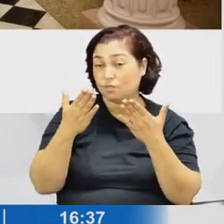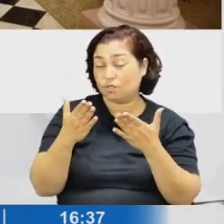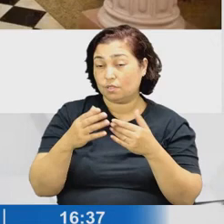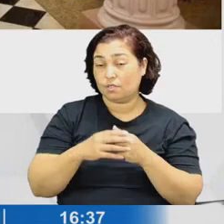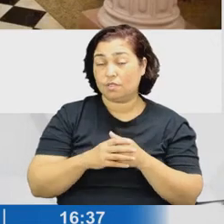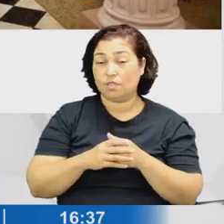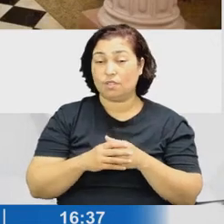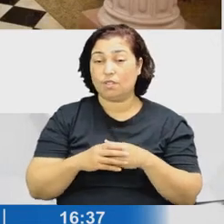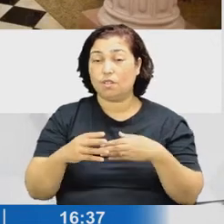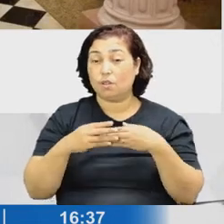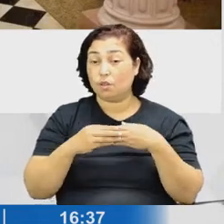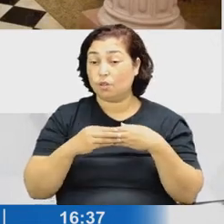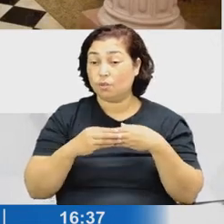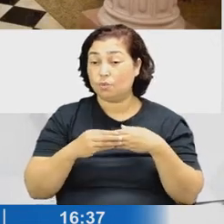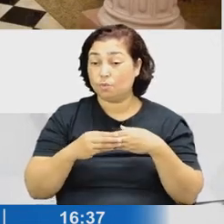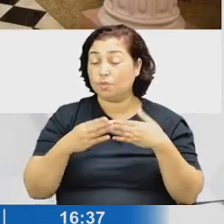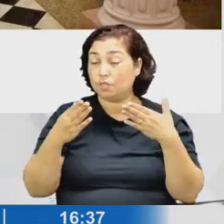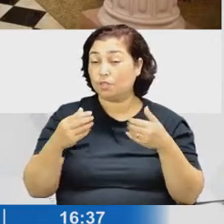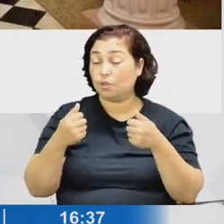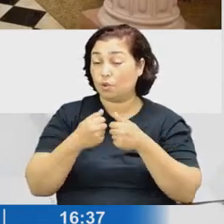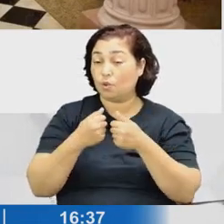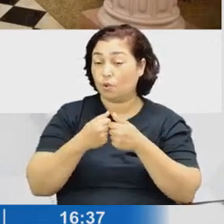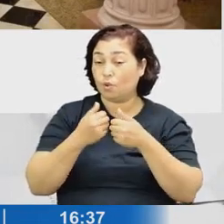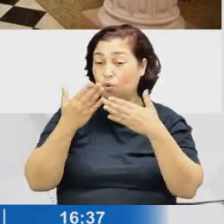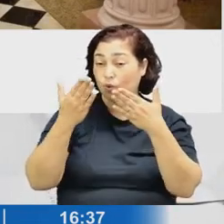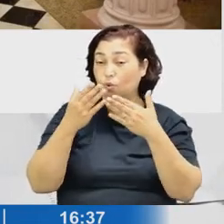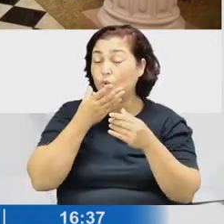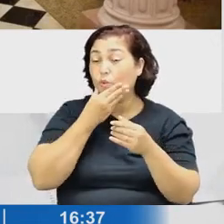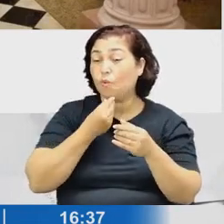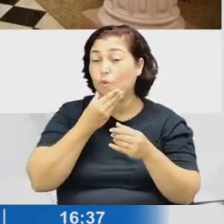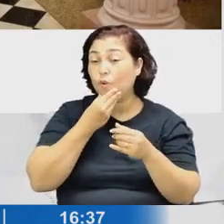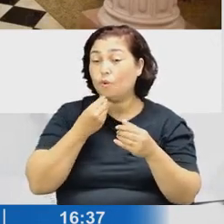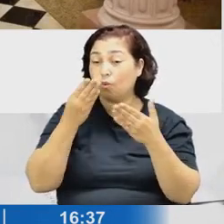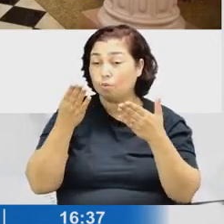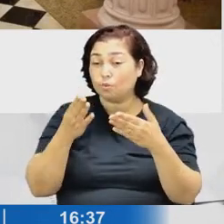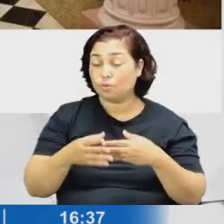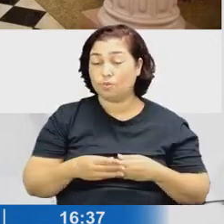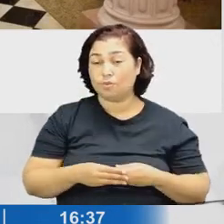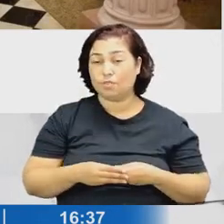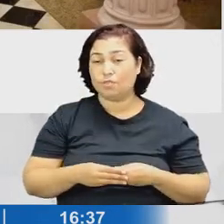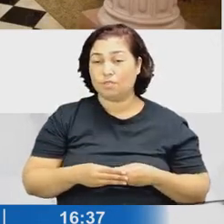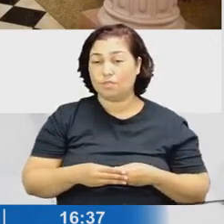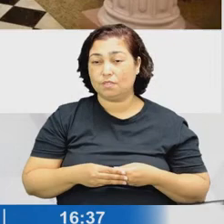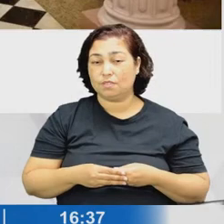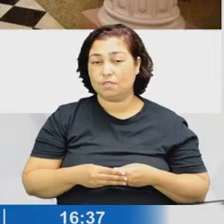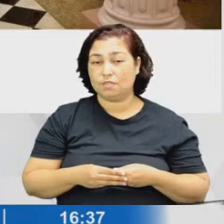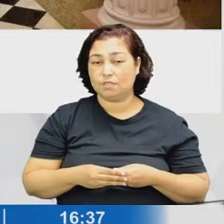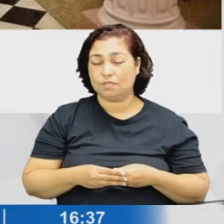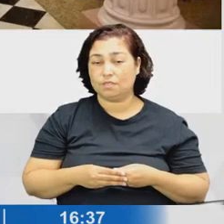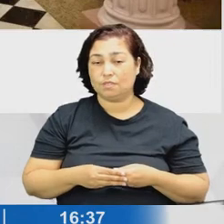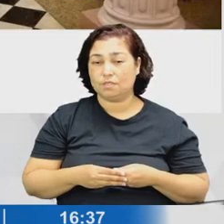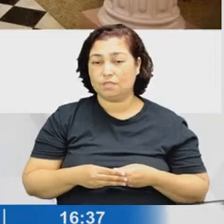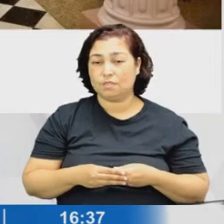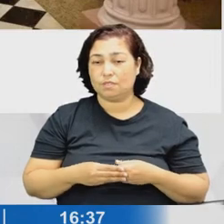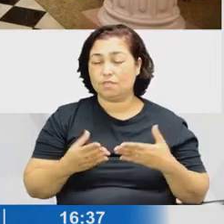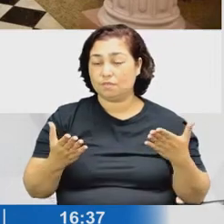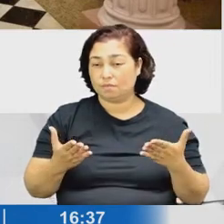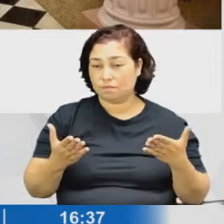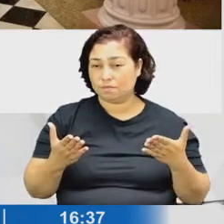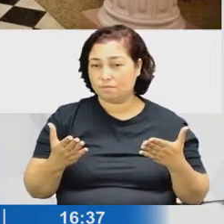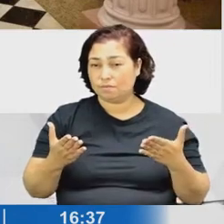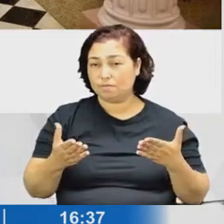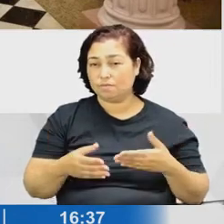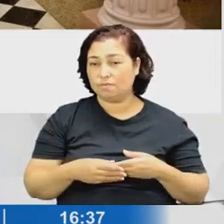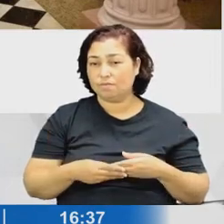ele tá passando aí no corredor da Casa Branca e cumprimentou o cara que tá limpando o chão Ô mas que coisa que momento que o cara pegou né